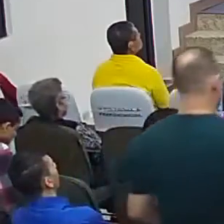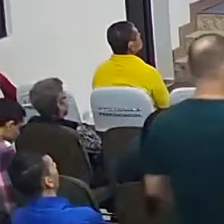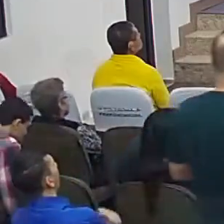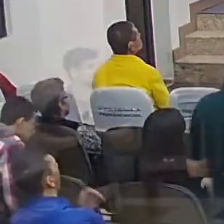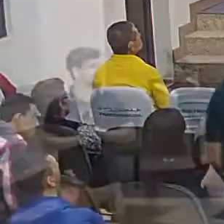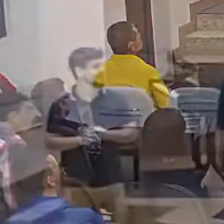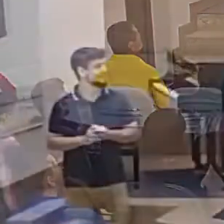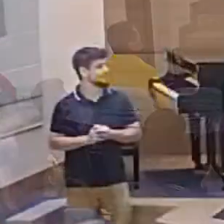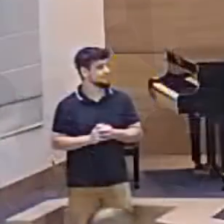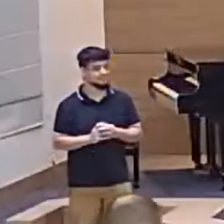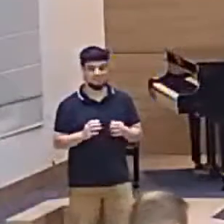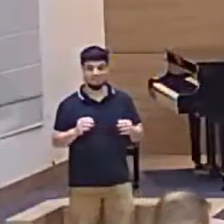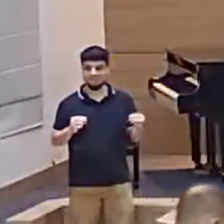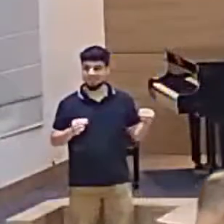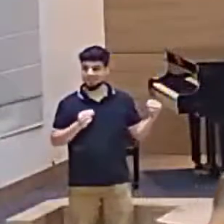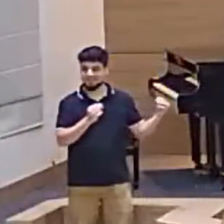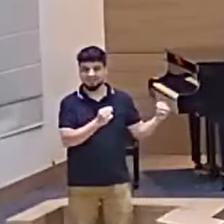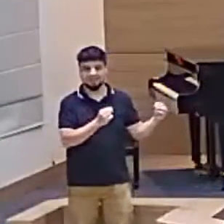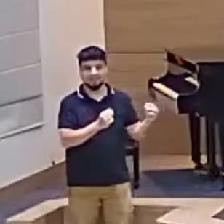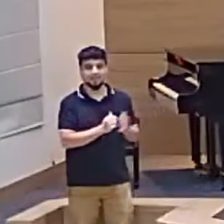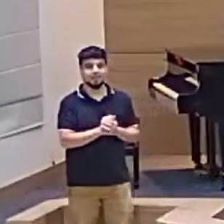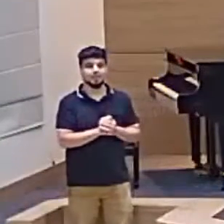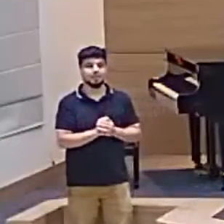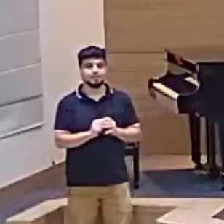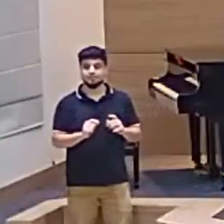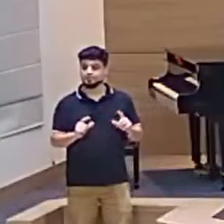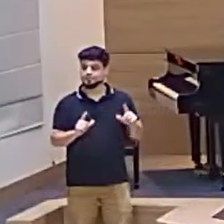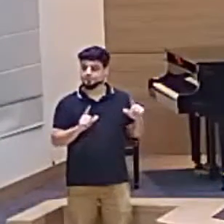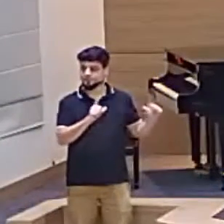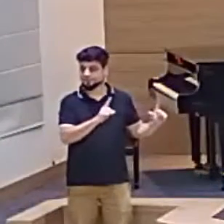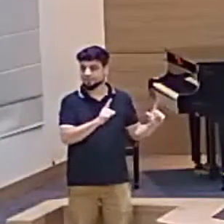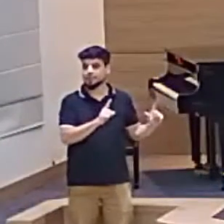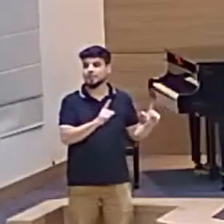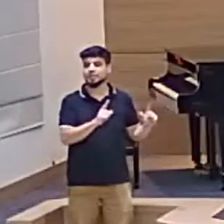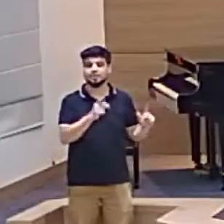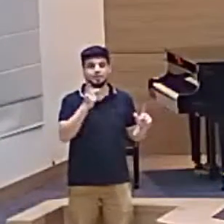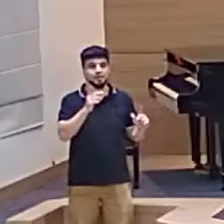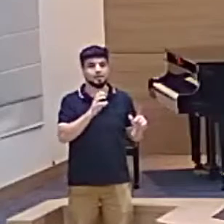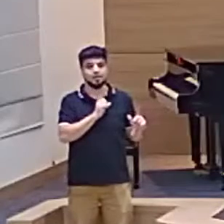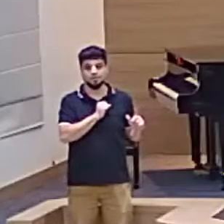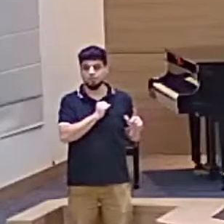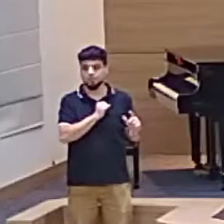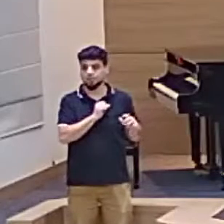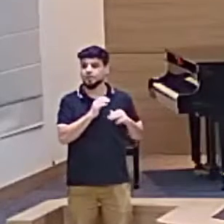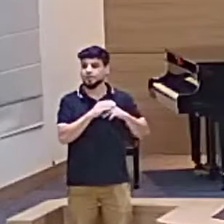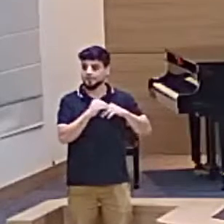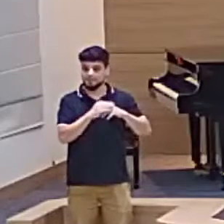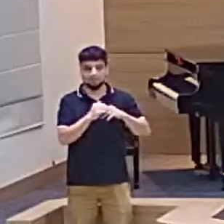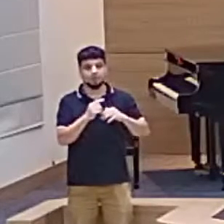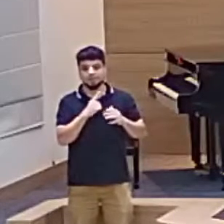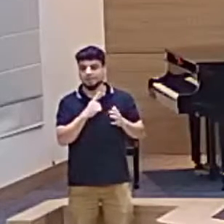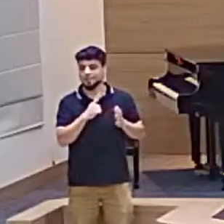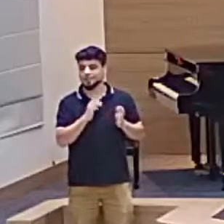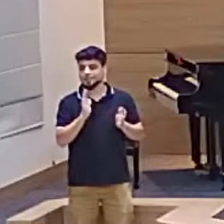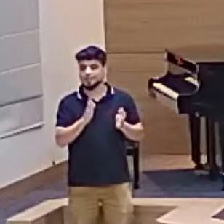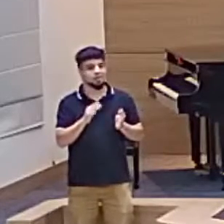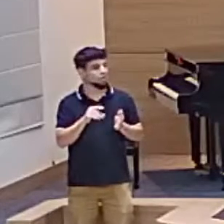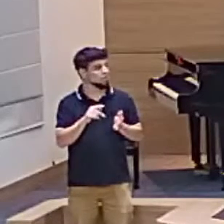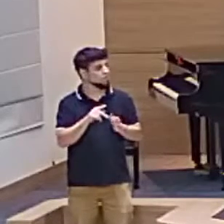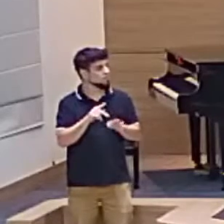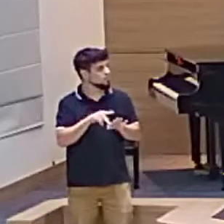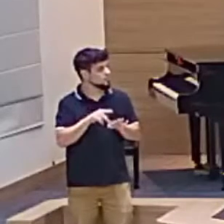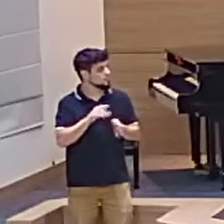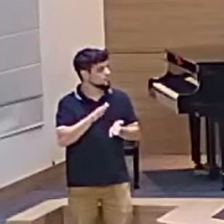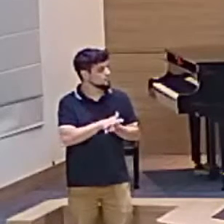Um certificado que nós fazemos com muito amor e carinho da igreja e tem assinatura desse pequeno e o certificado diz o seguinte